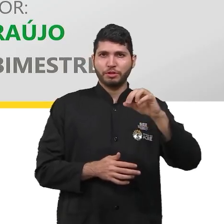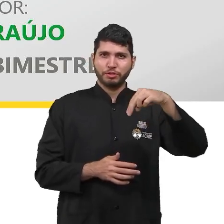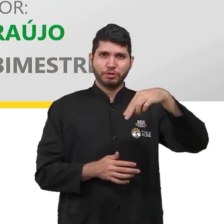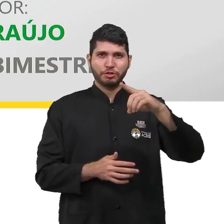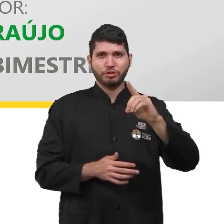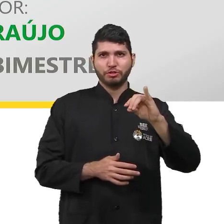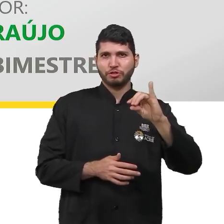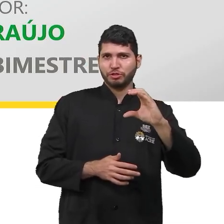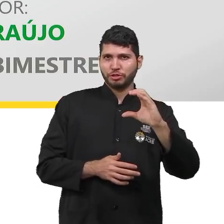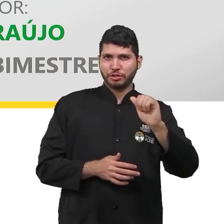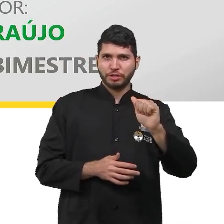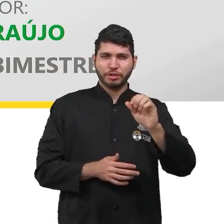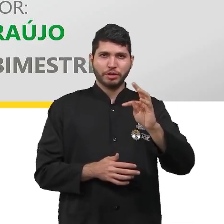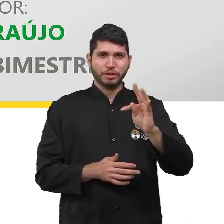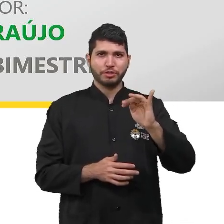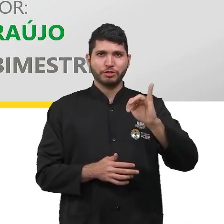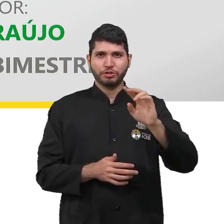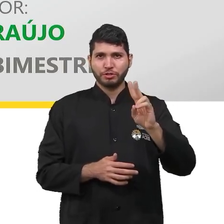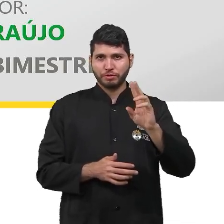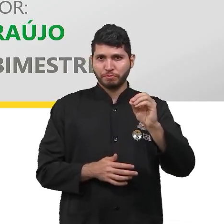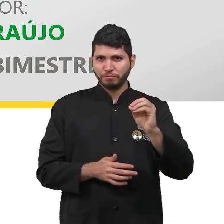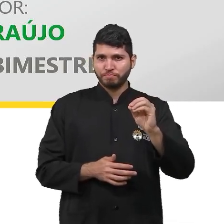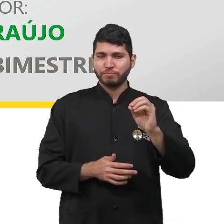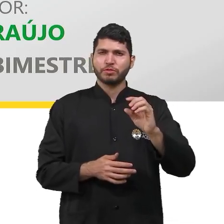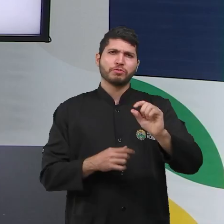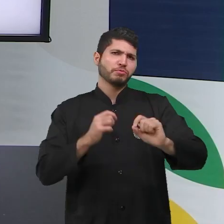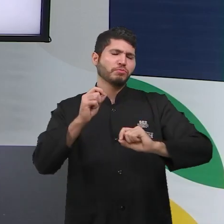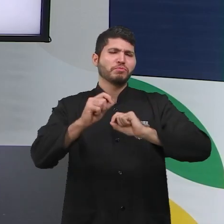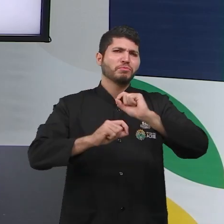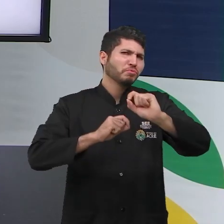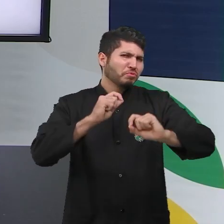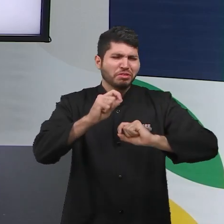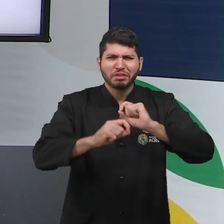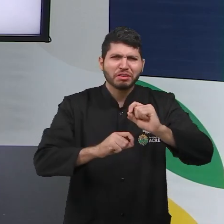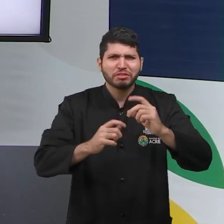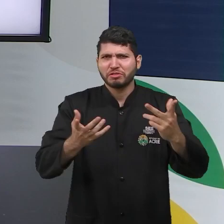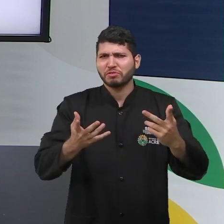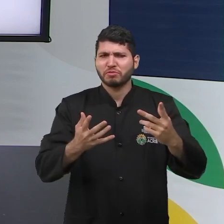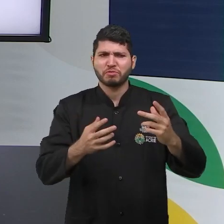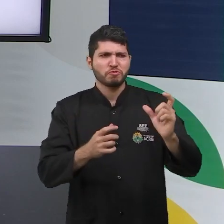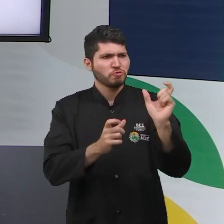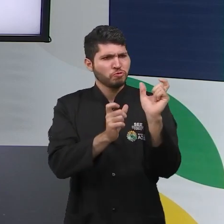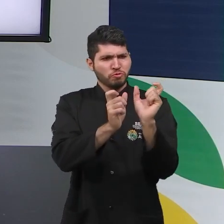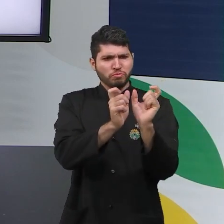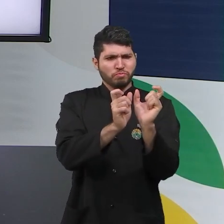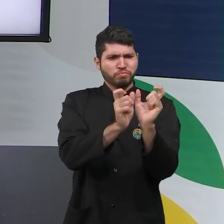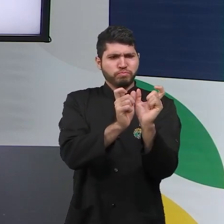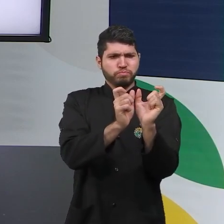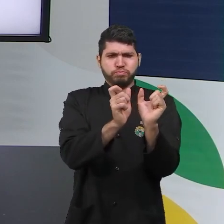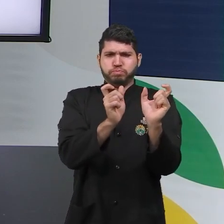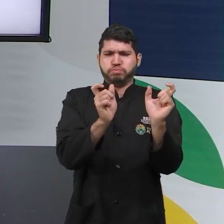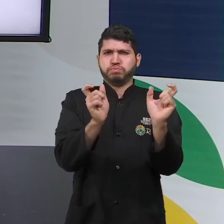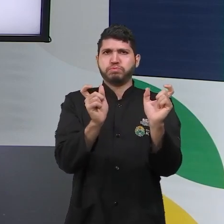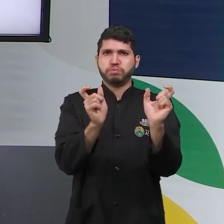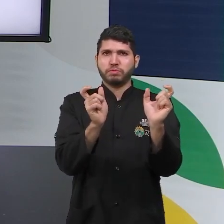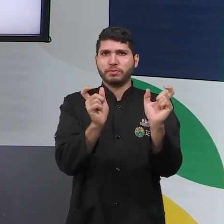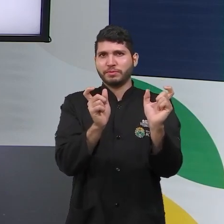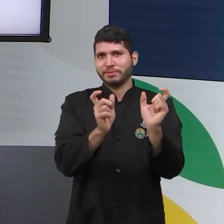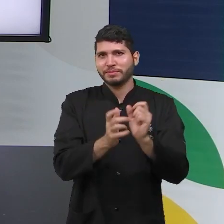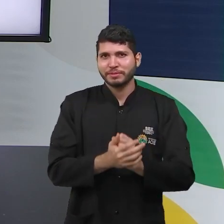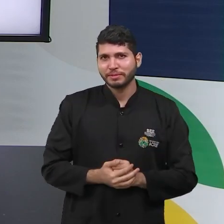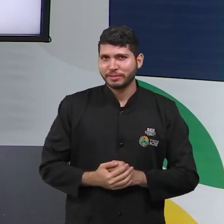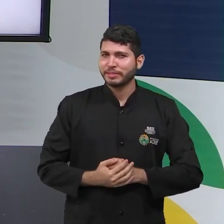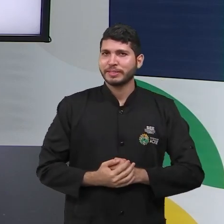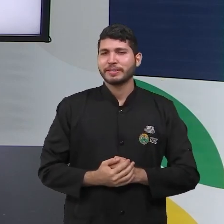Então, o pretérito imperfeito do indicativo, esse nome complicado, esse nome grande, mas que, na verdade, quando a gente